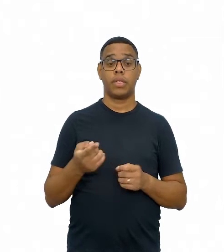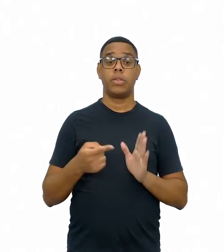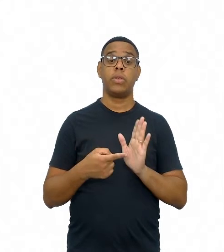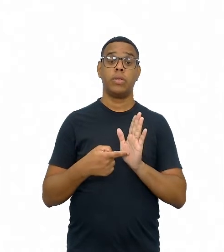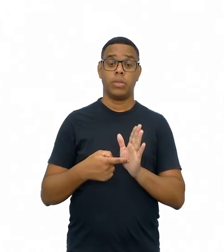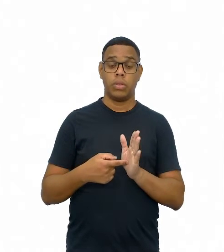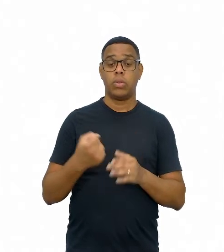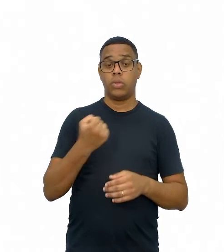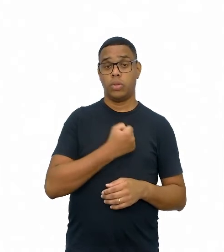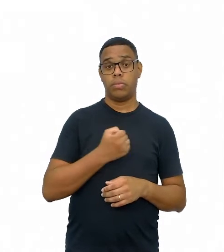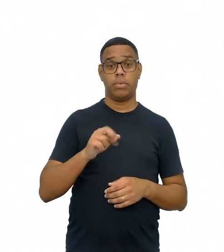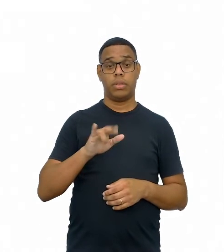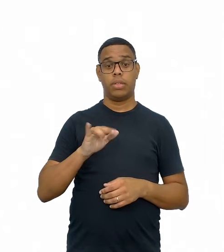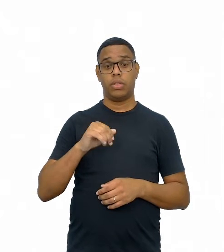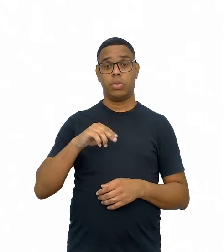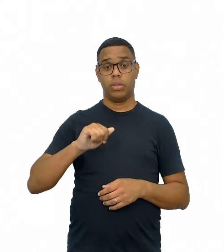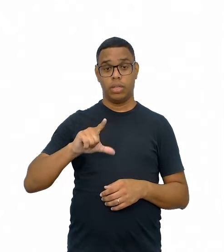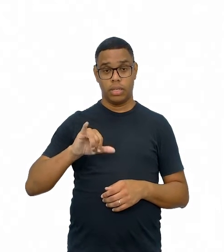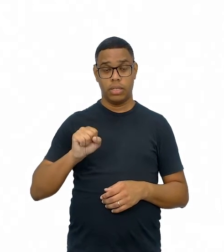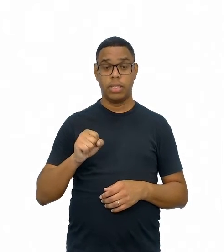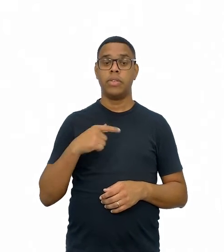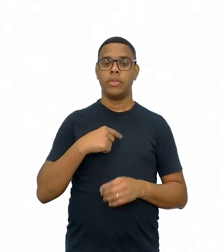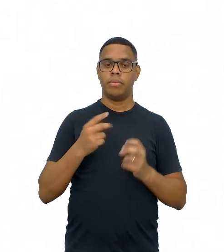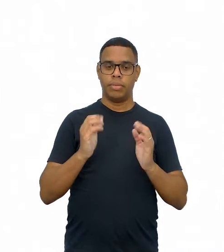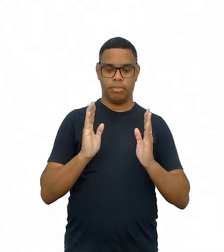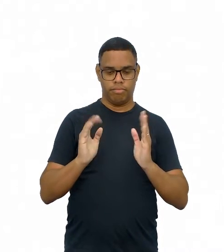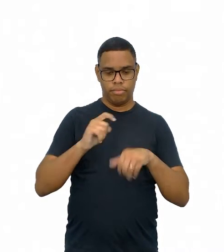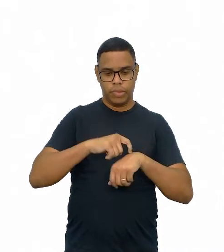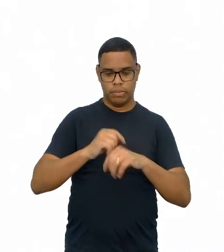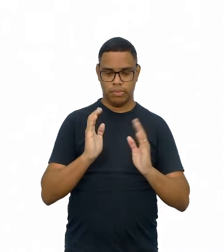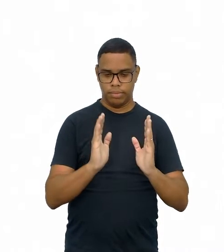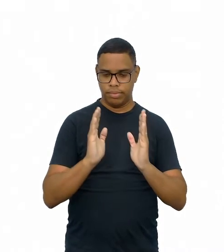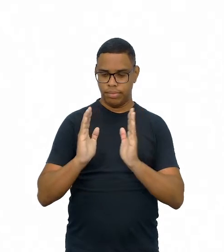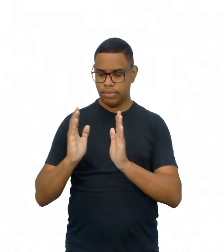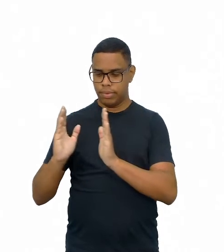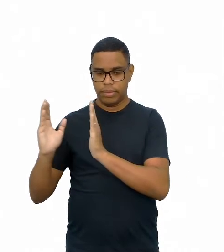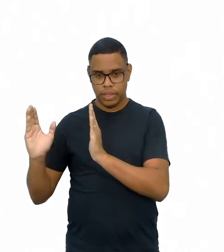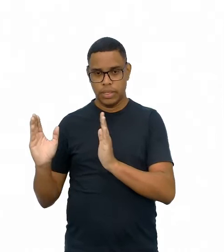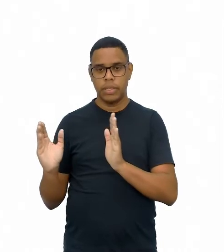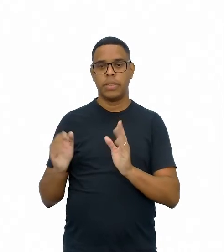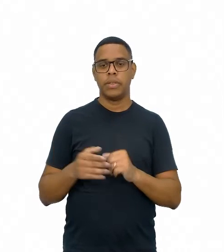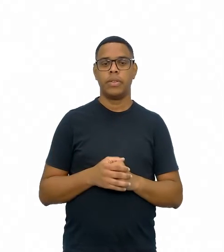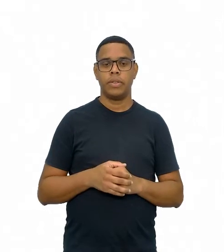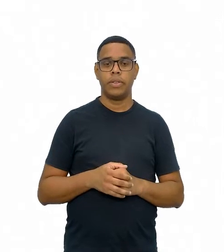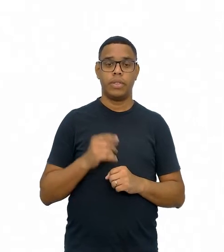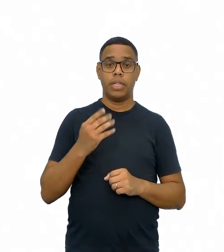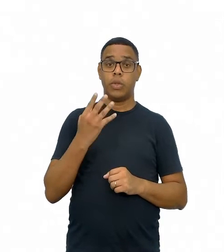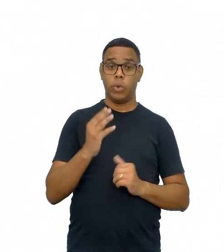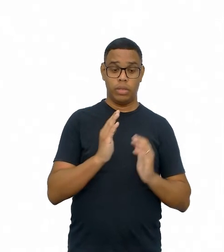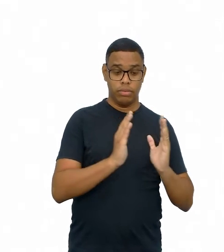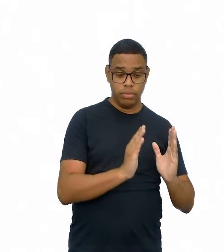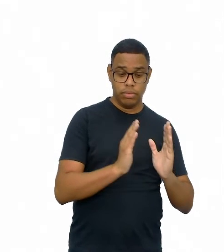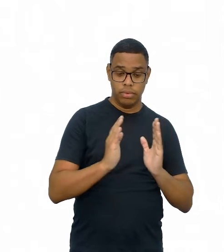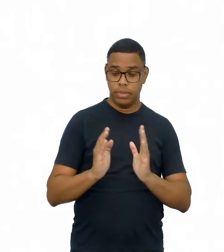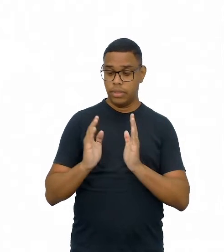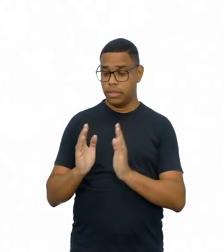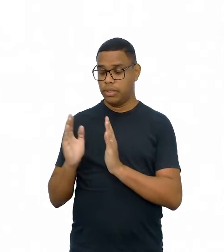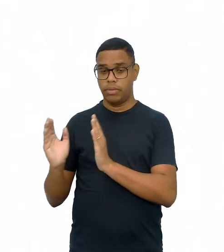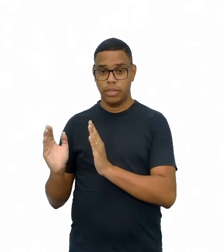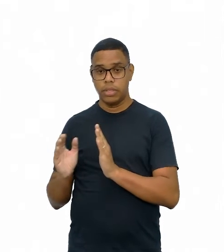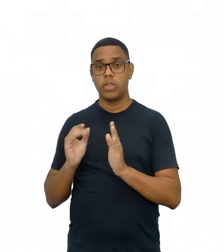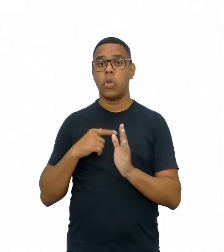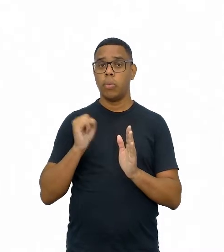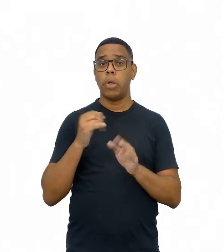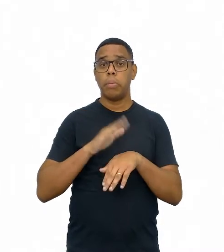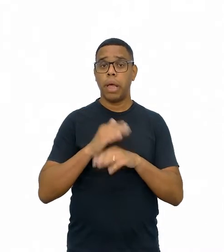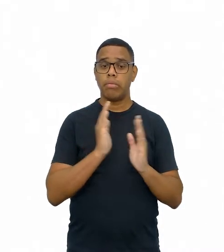apresenta, então, os números racionais, eles vão observar que aqui dentro, ele está dividido, nesse caso aqui, em 4 partes, mas ele pode ser dividido em